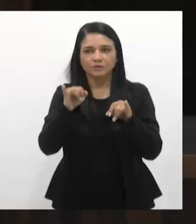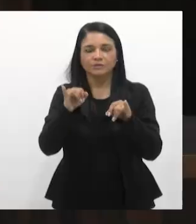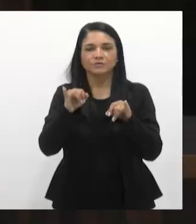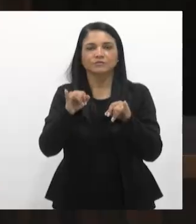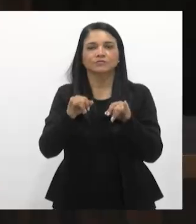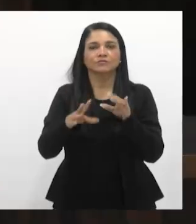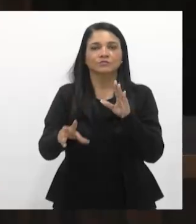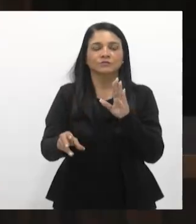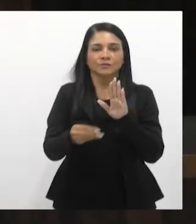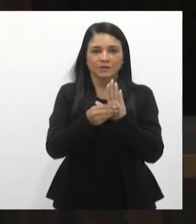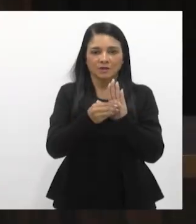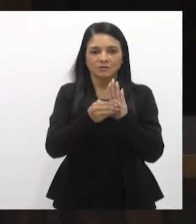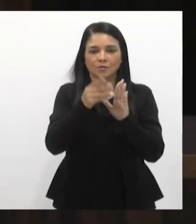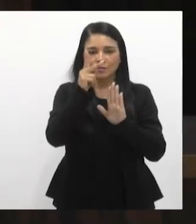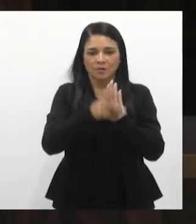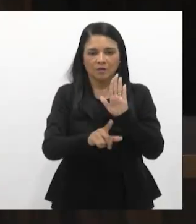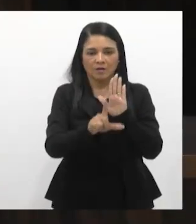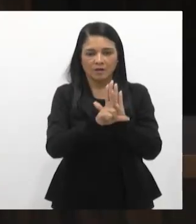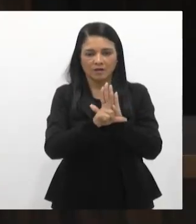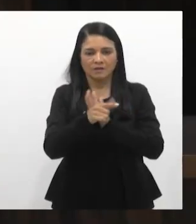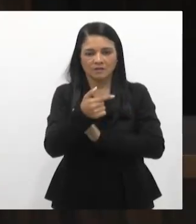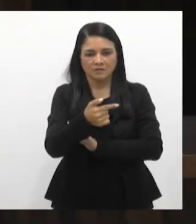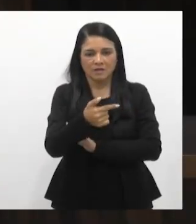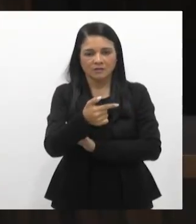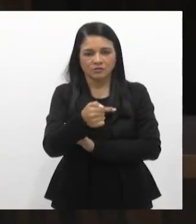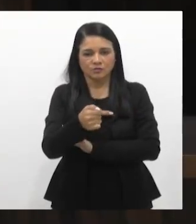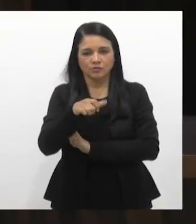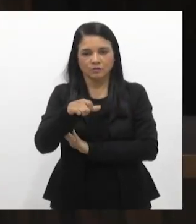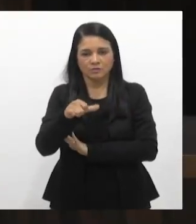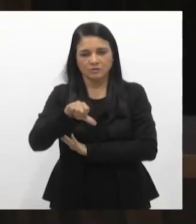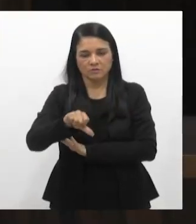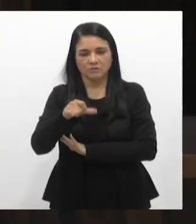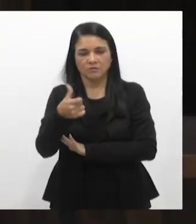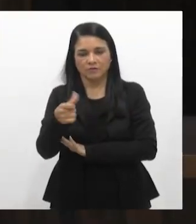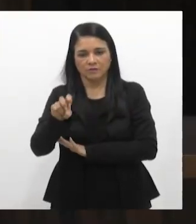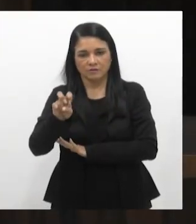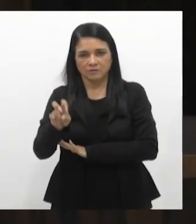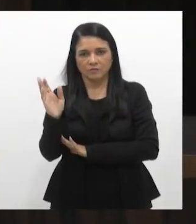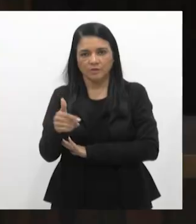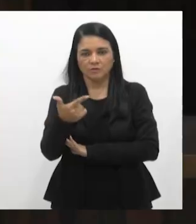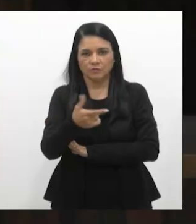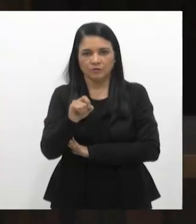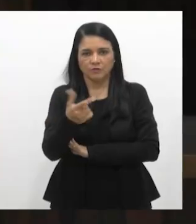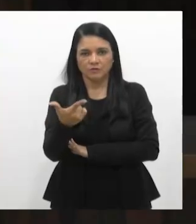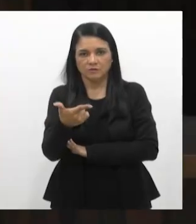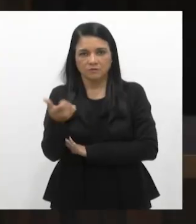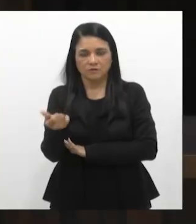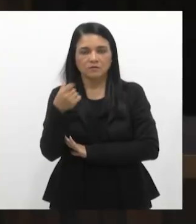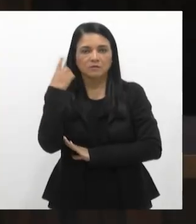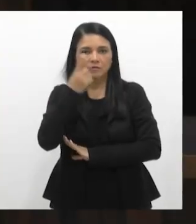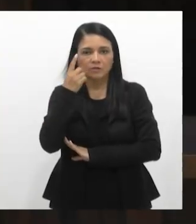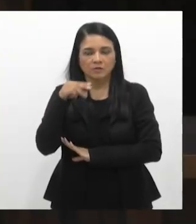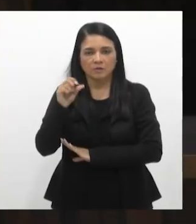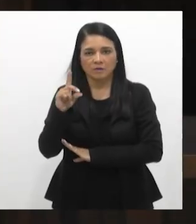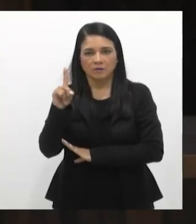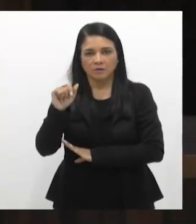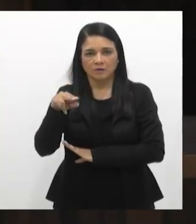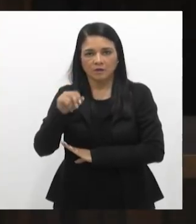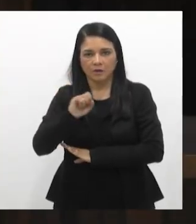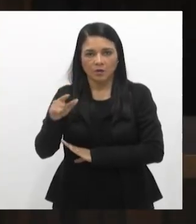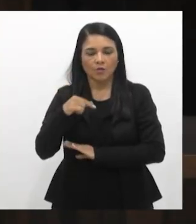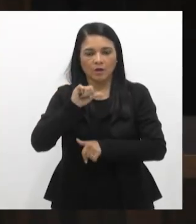final assim emendada. Projeto de lei 7.195 de 2026, de autoria do deputado Daniel Martins, que altera a